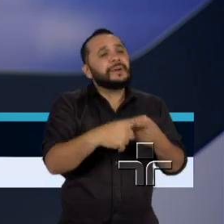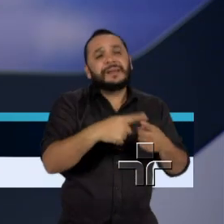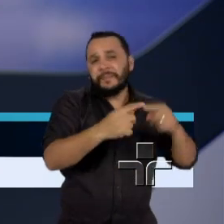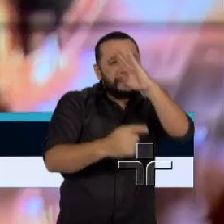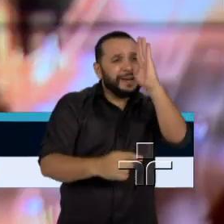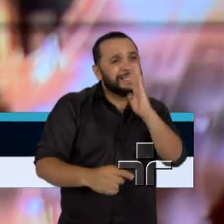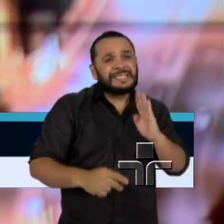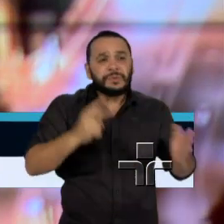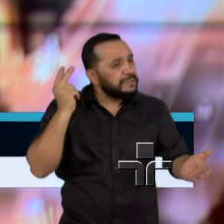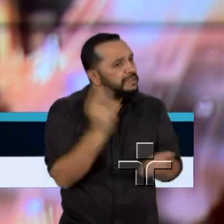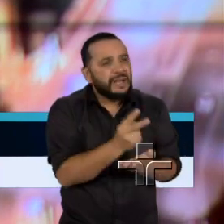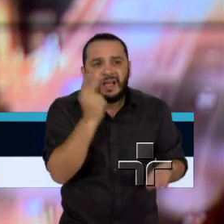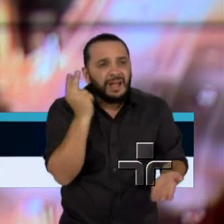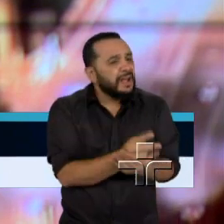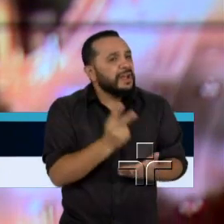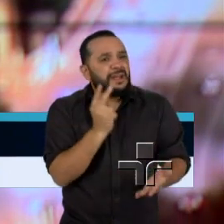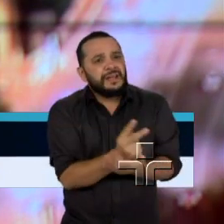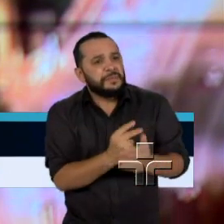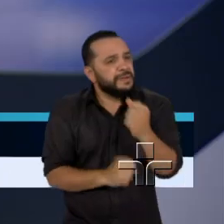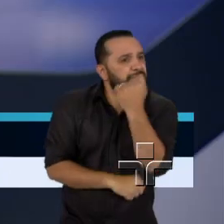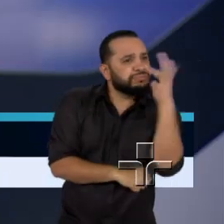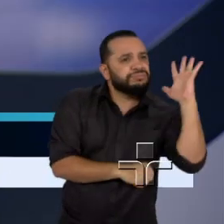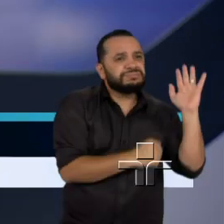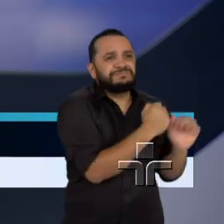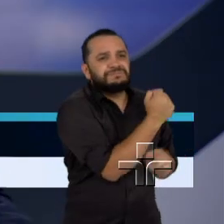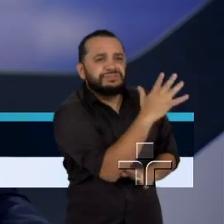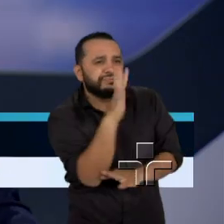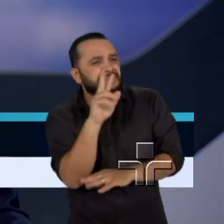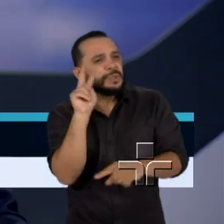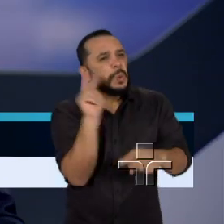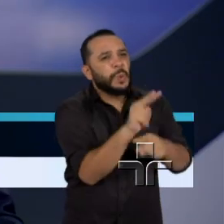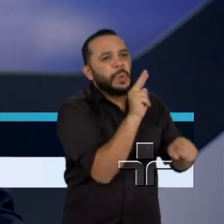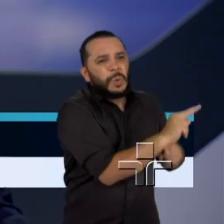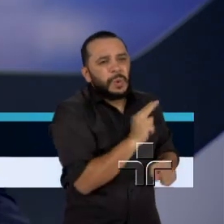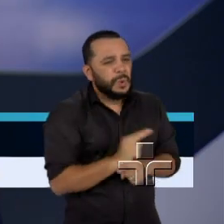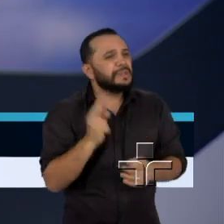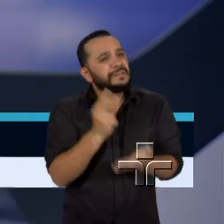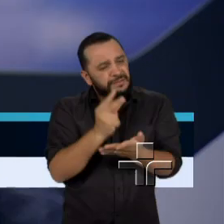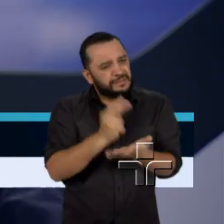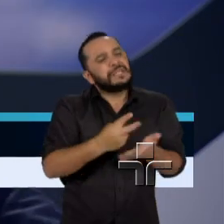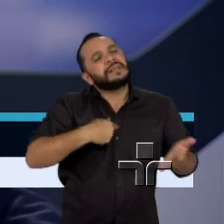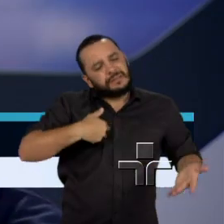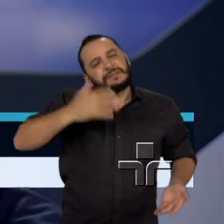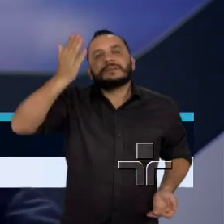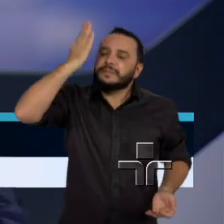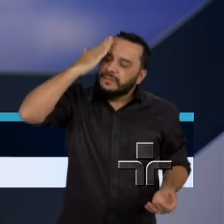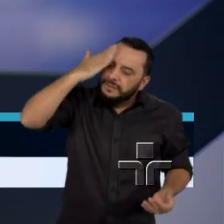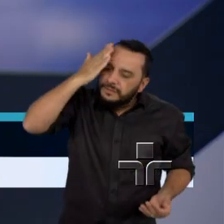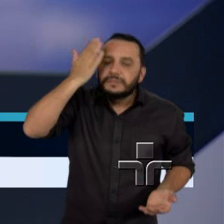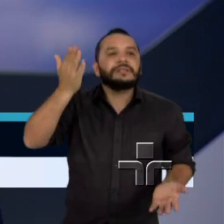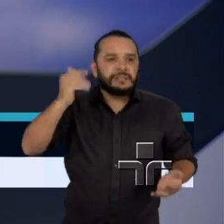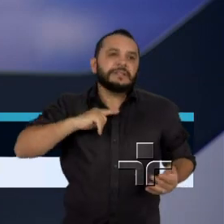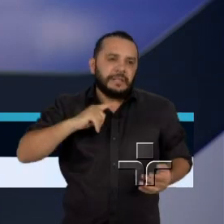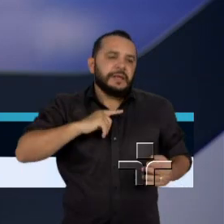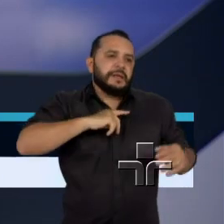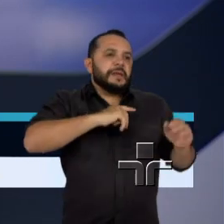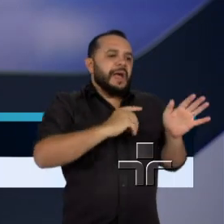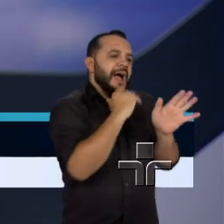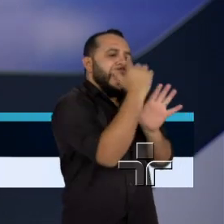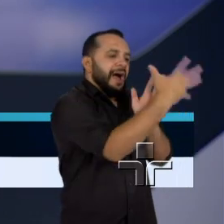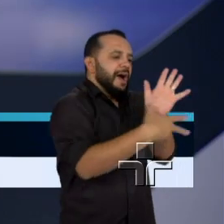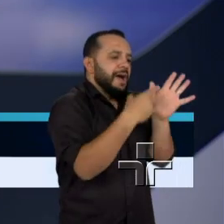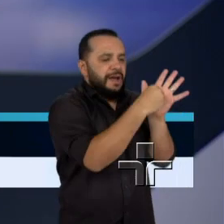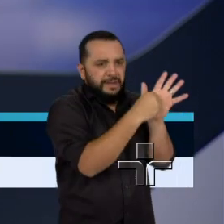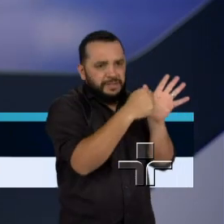à ideia de preservação do meio ambiente. Então, eu entendo a preocupação do presidente de ter que desenvolver a Amazônia. Acho que